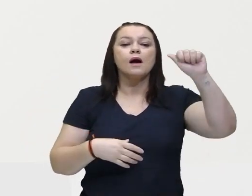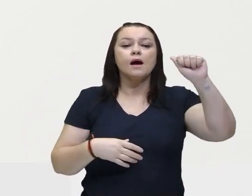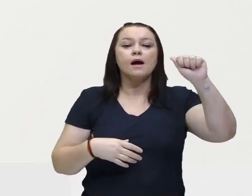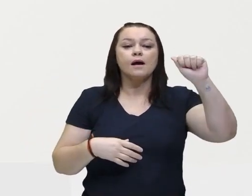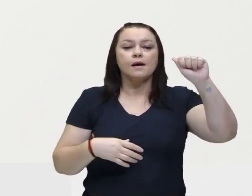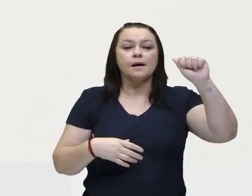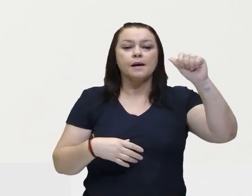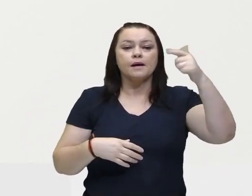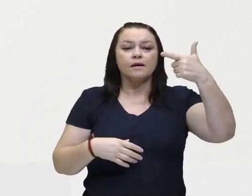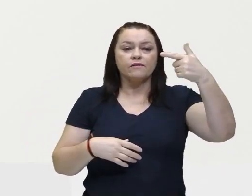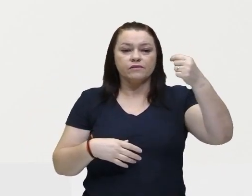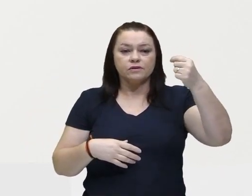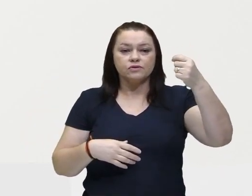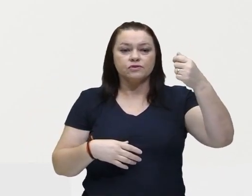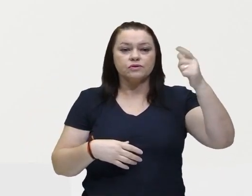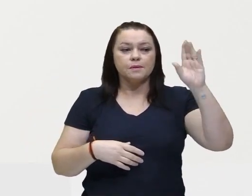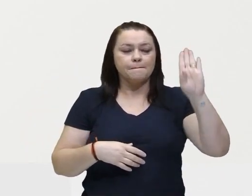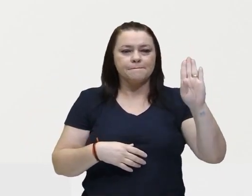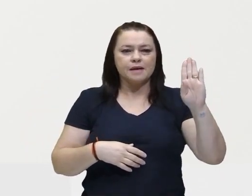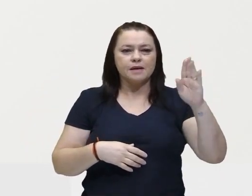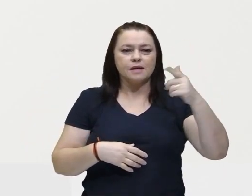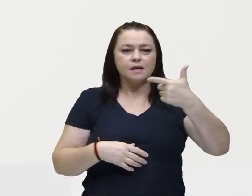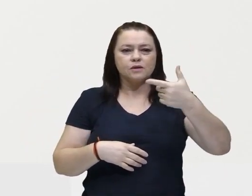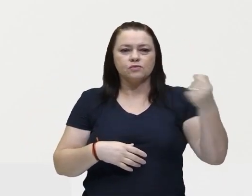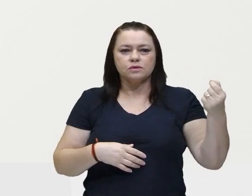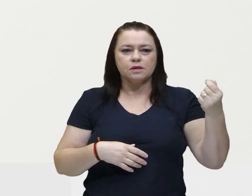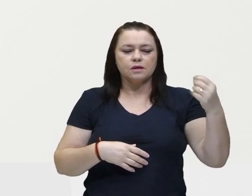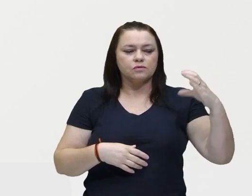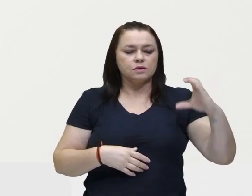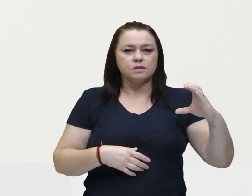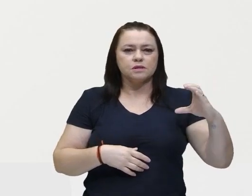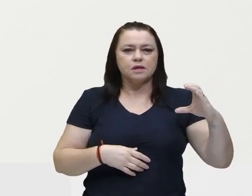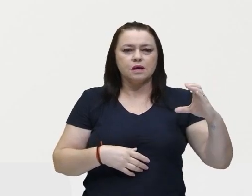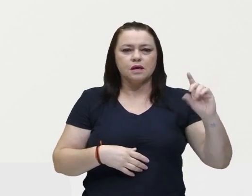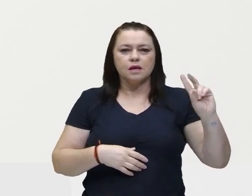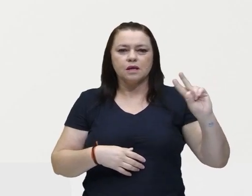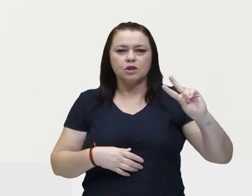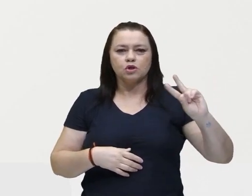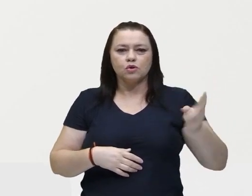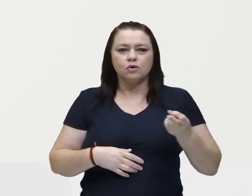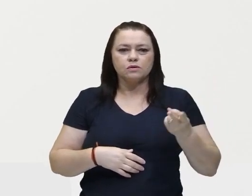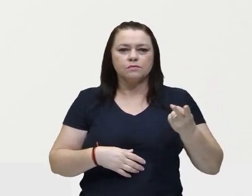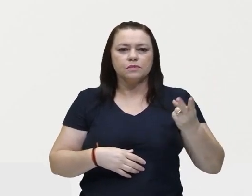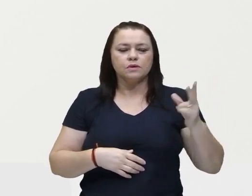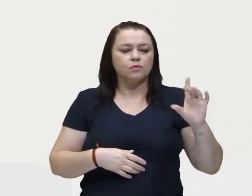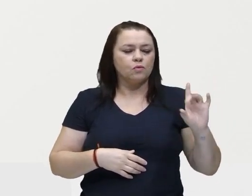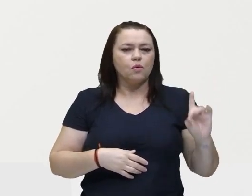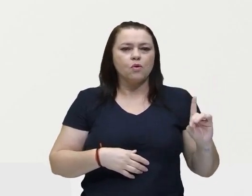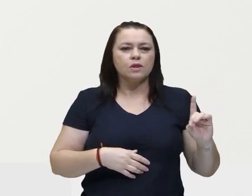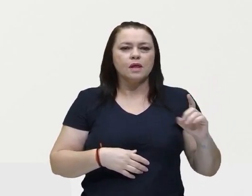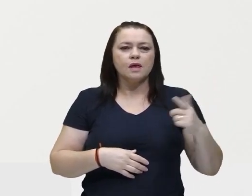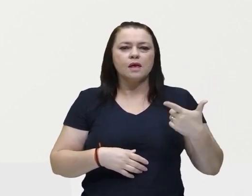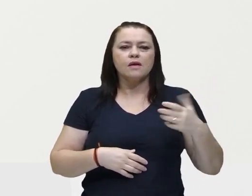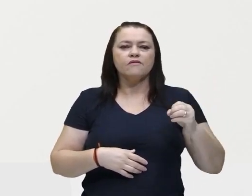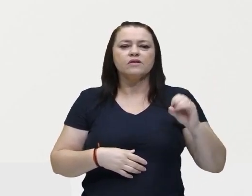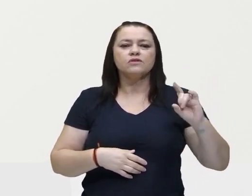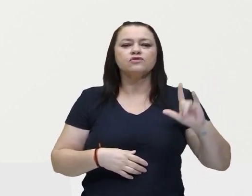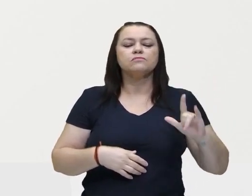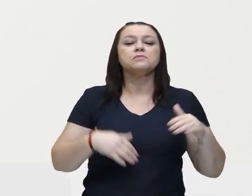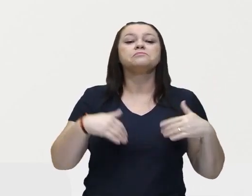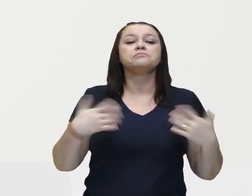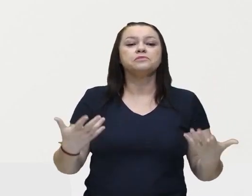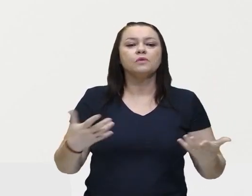B, 200 centímetros. Letra C, 2.000 centímetros. Ou letra D, 20.000